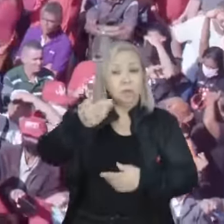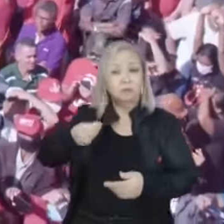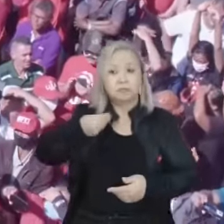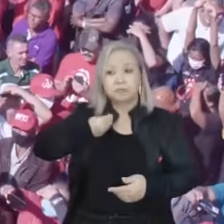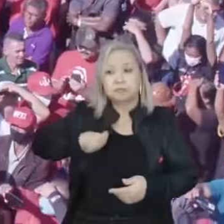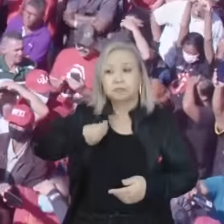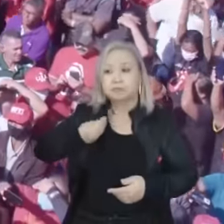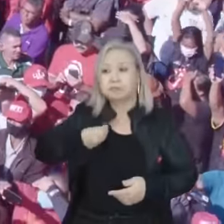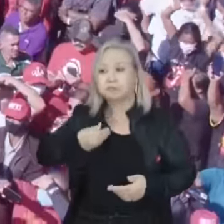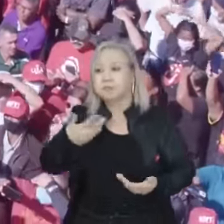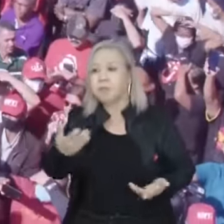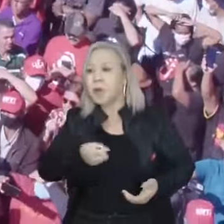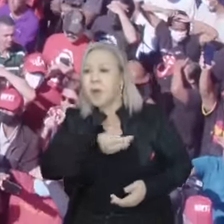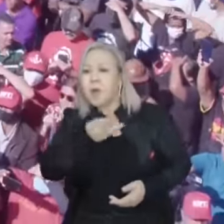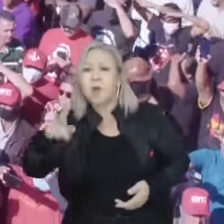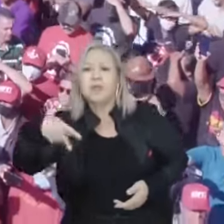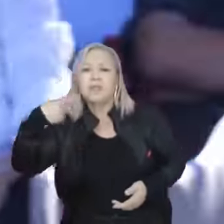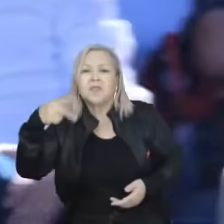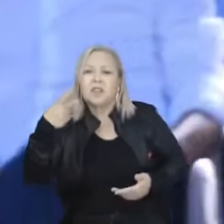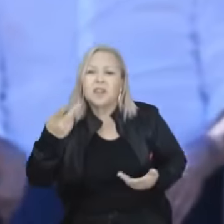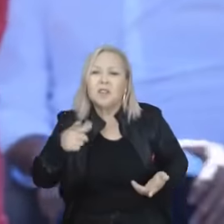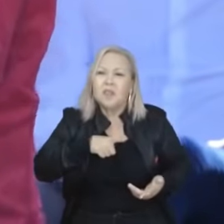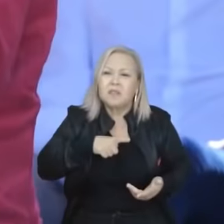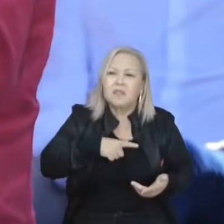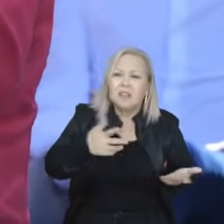Quantas vereadoras vocês têm em Diadema?